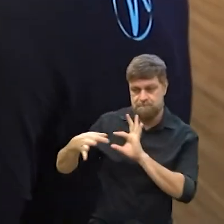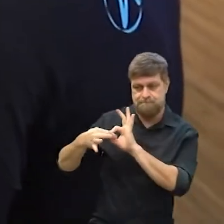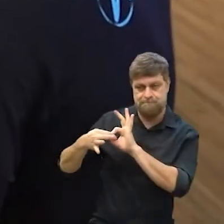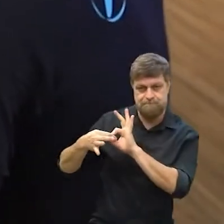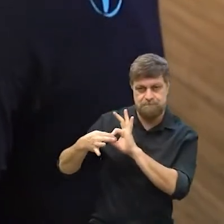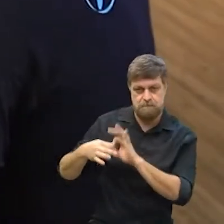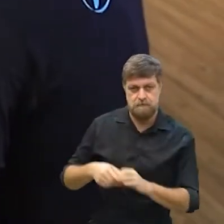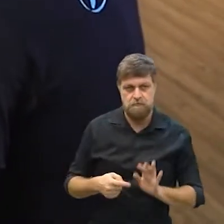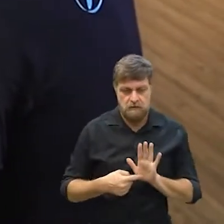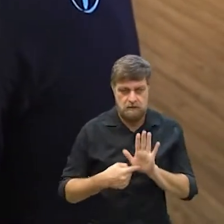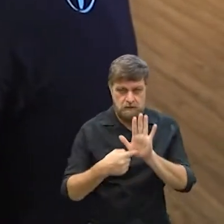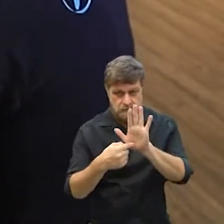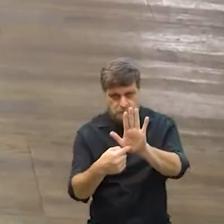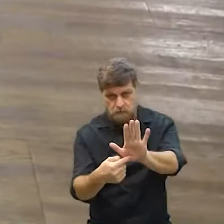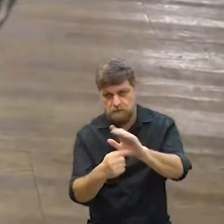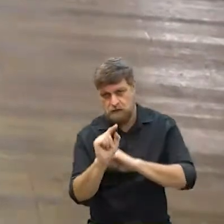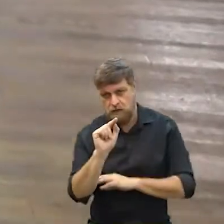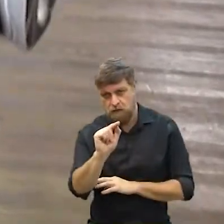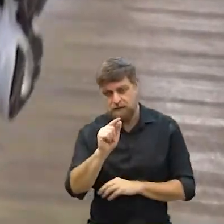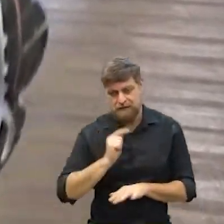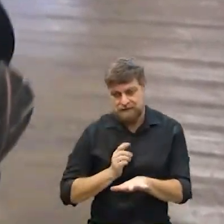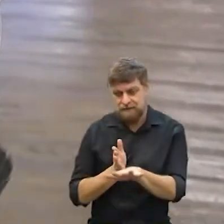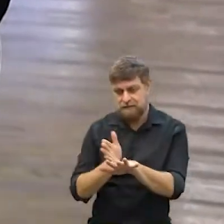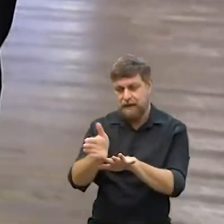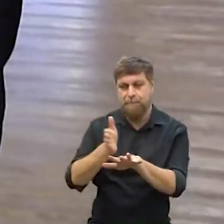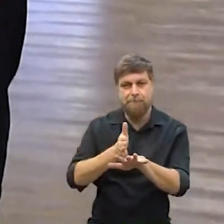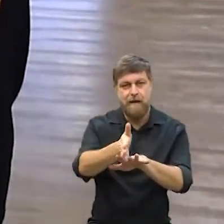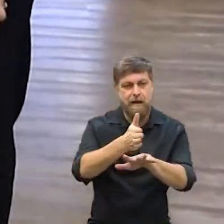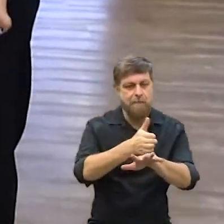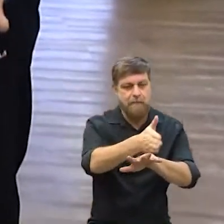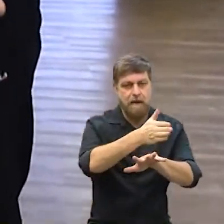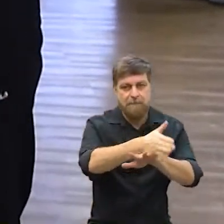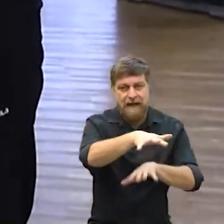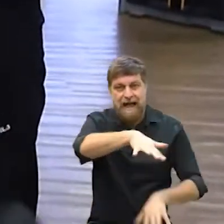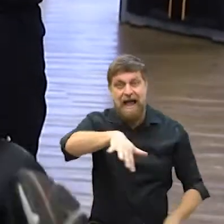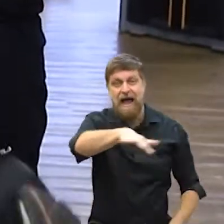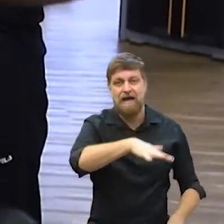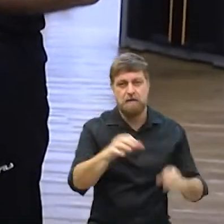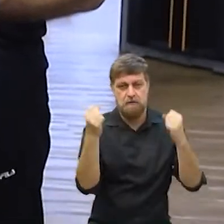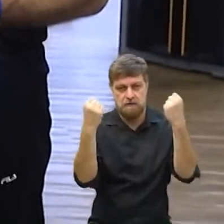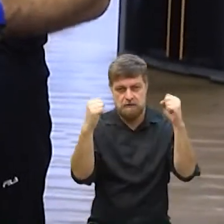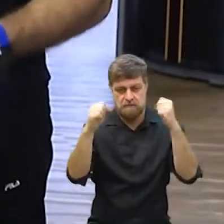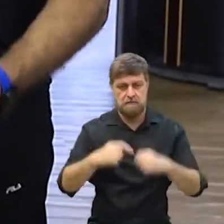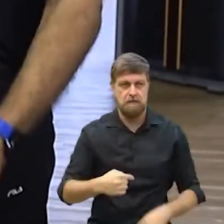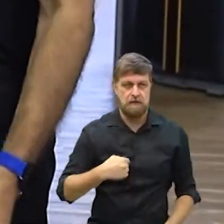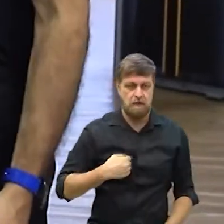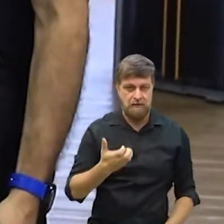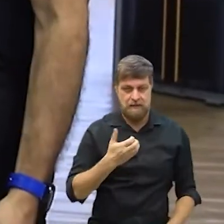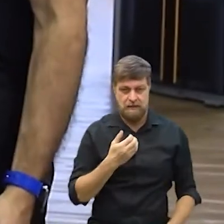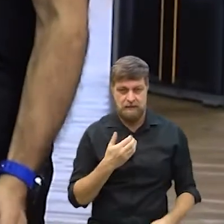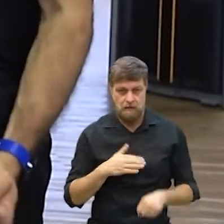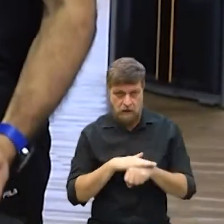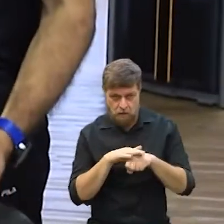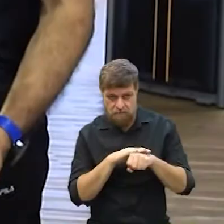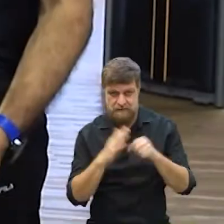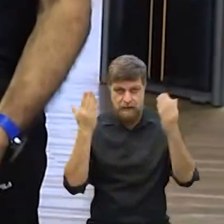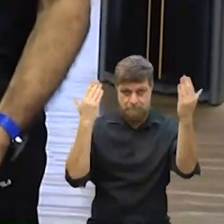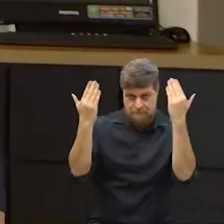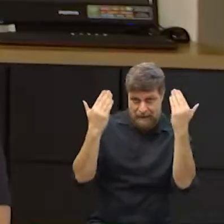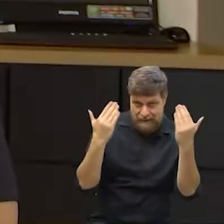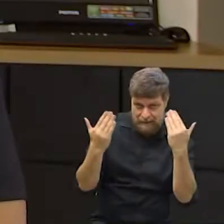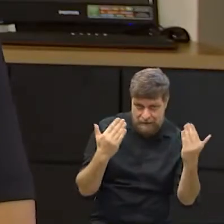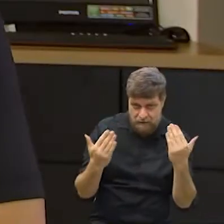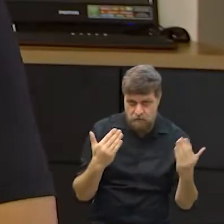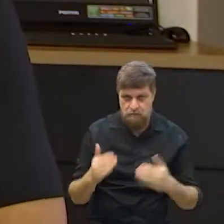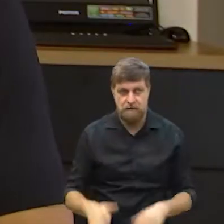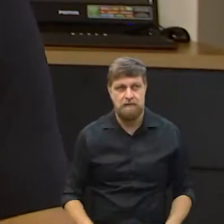enfim, justamente para a gente mostrar esse amplo leque para seguir nessa área de educação física. Eu faço até um paralelo na conversa anterior que nós tivemos,